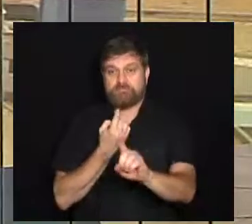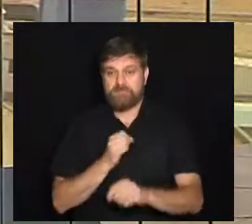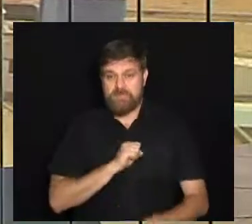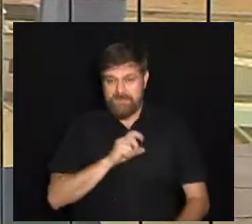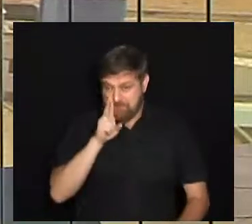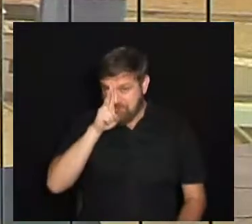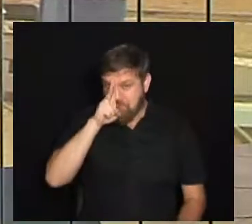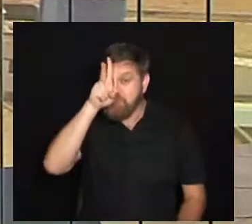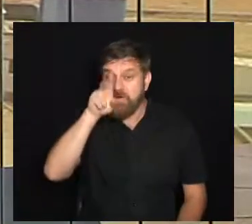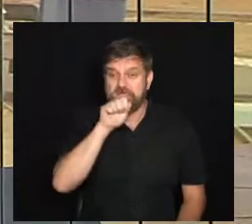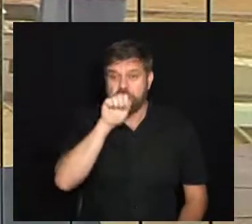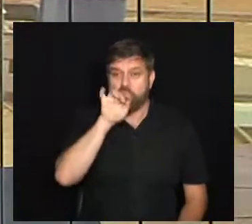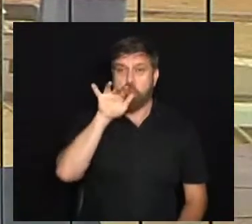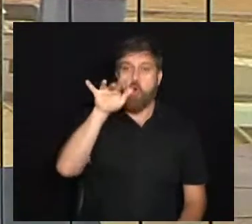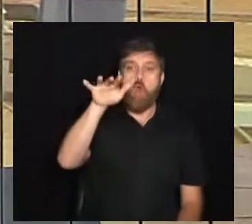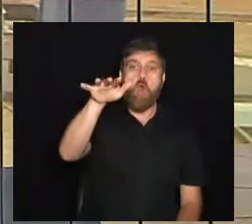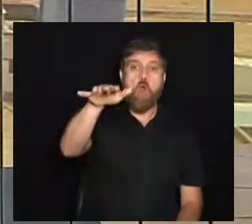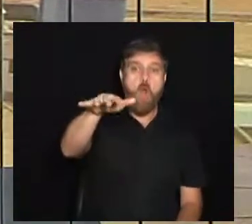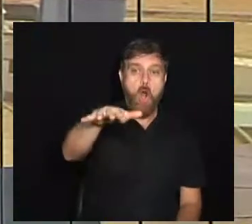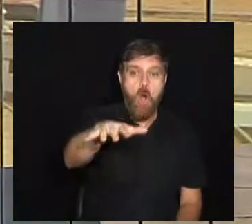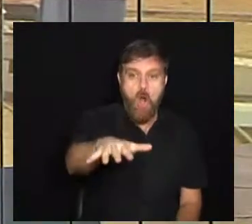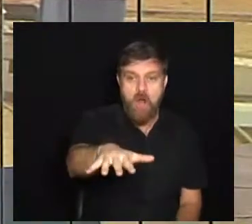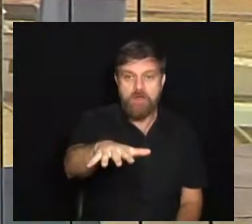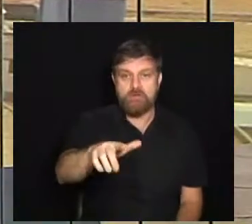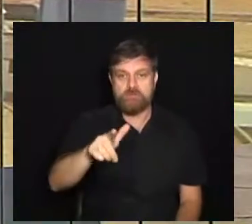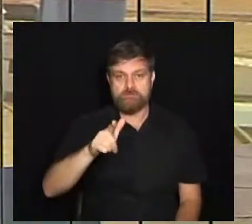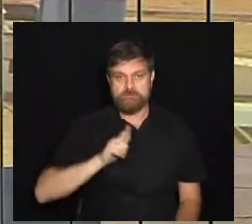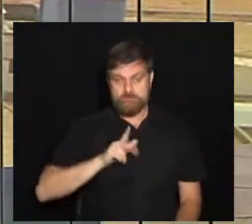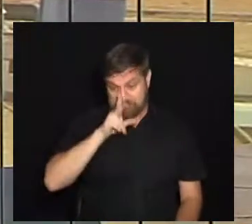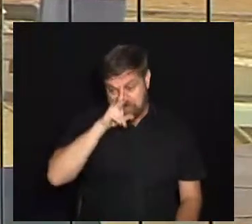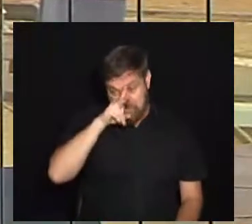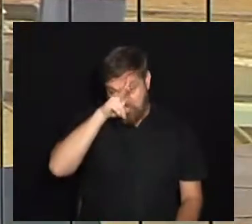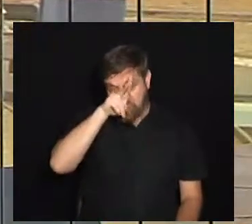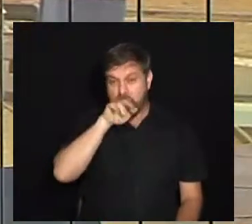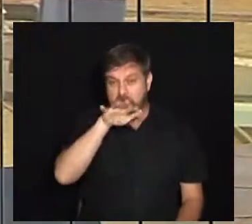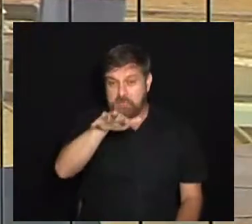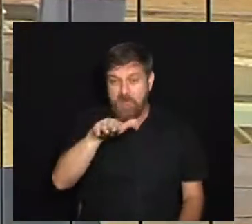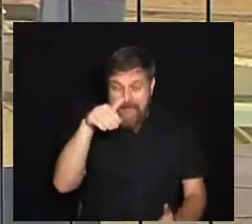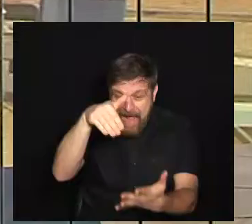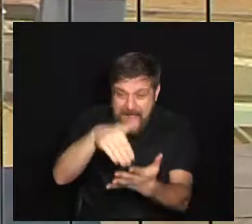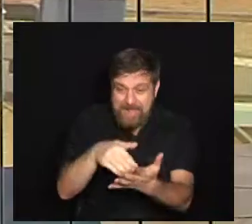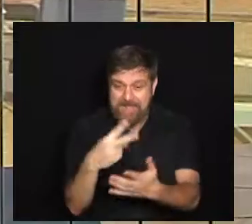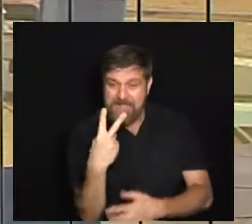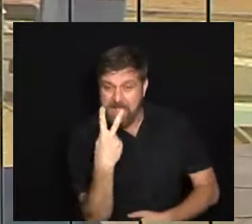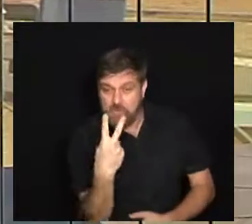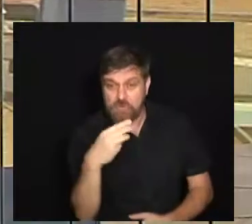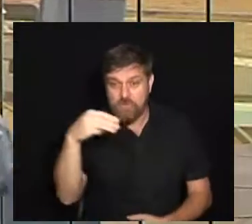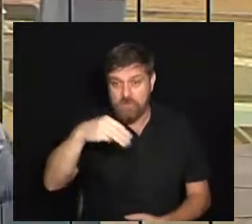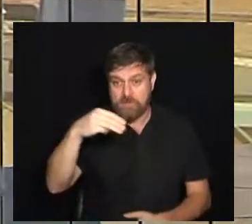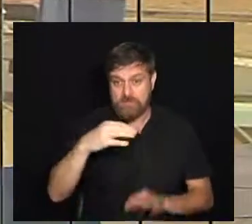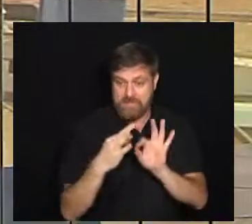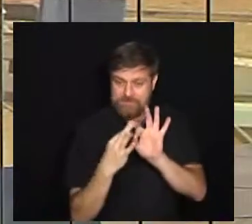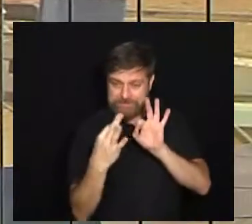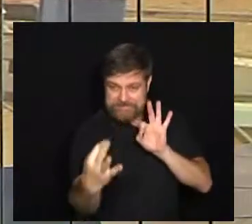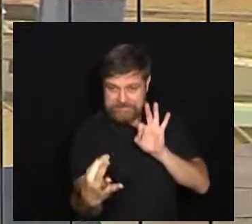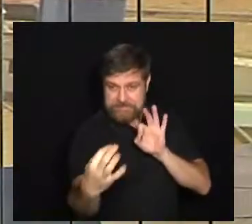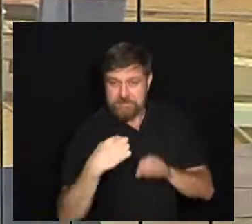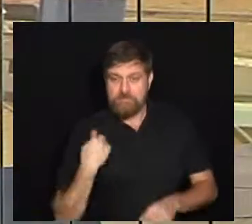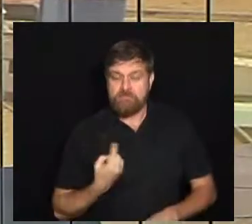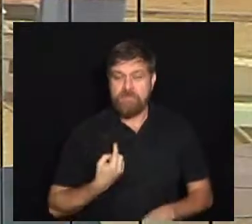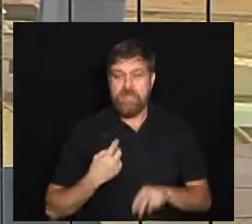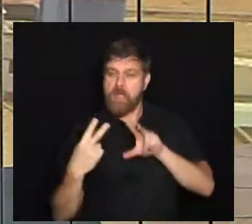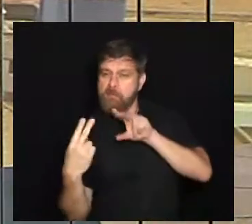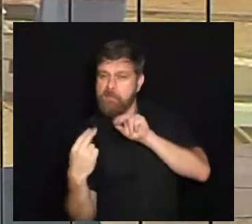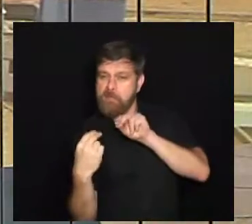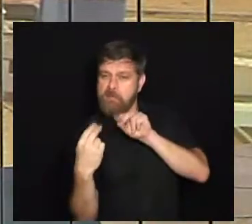né e aí sai fora essa vai mais um jato com força esse jato 1 até 2 m tá mas então por dia a dia aqui para uma